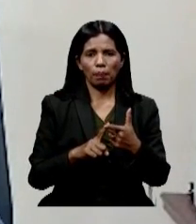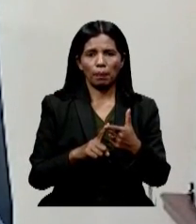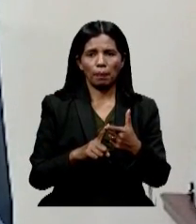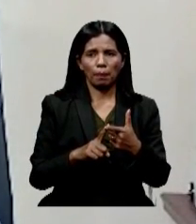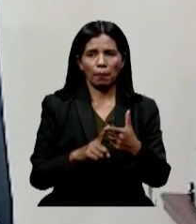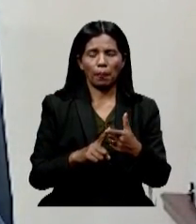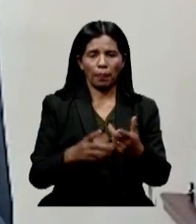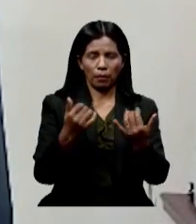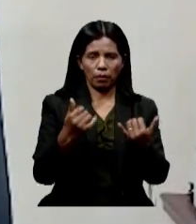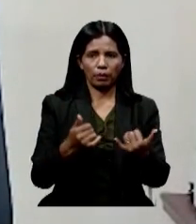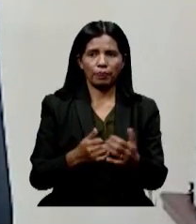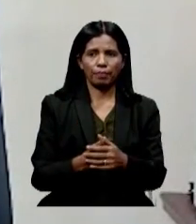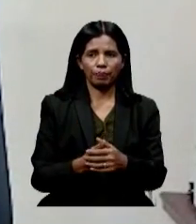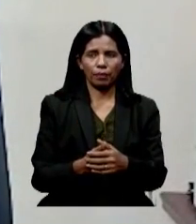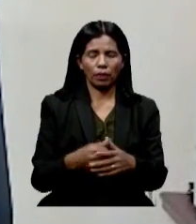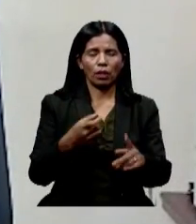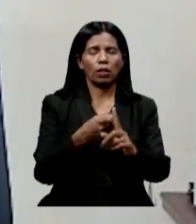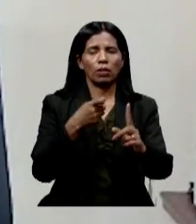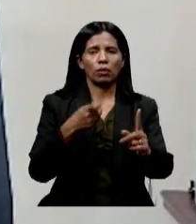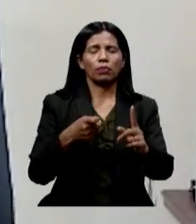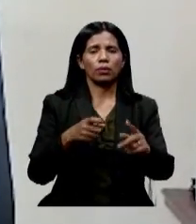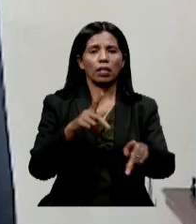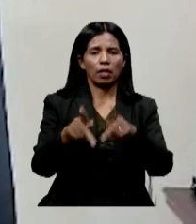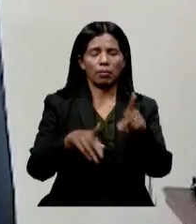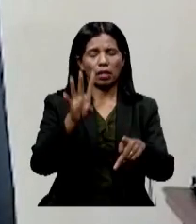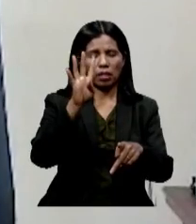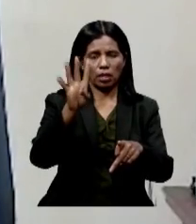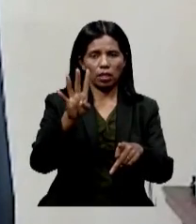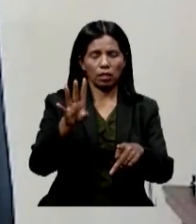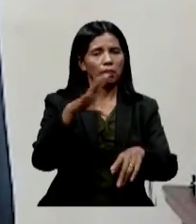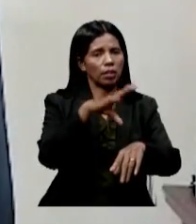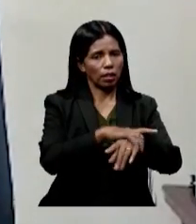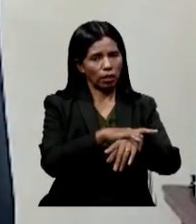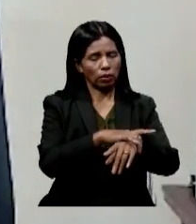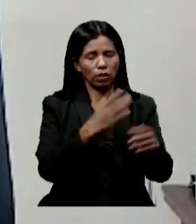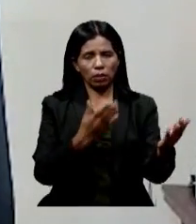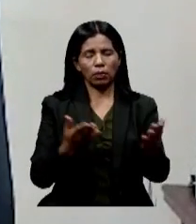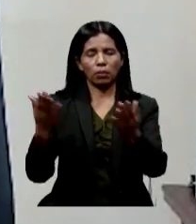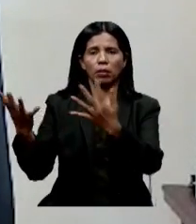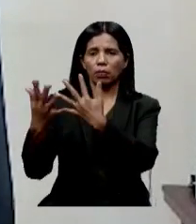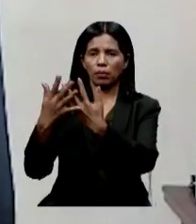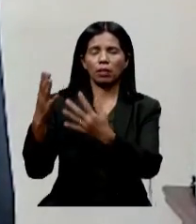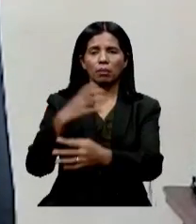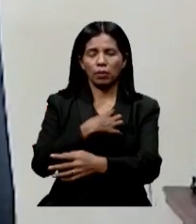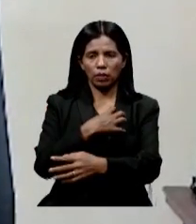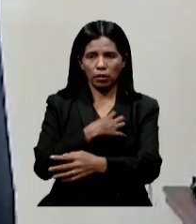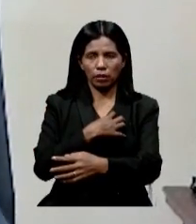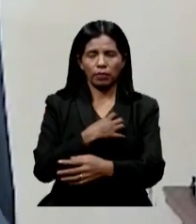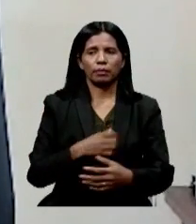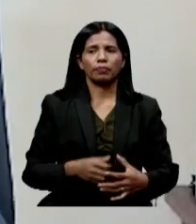no agorda dam, suspeitu nain hatne, asigurane iha sela, eskola bagia. Tatu iha ve loro